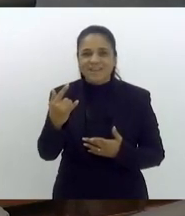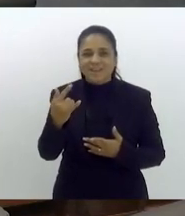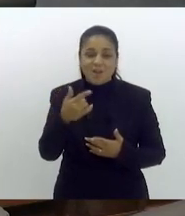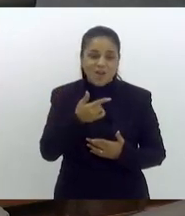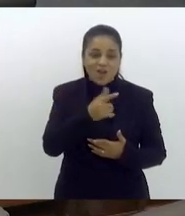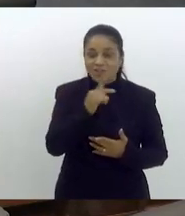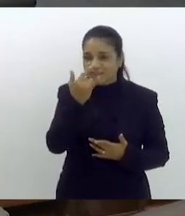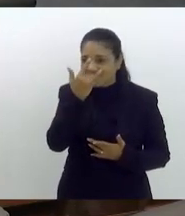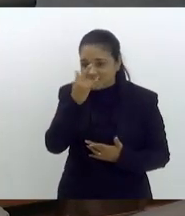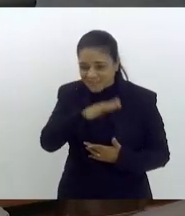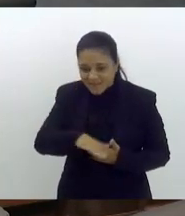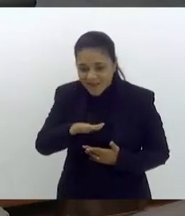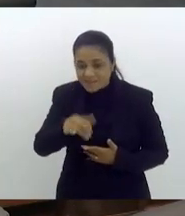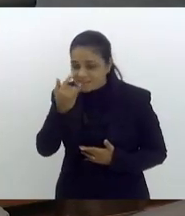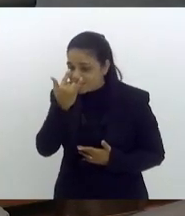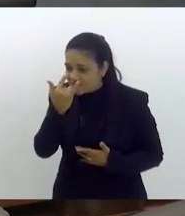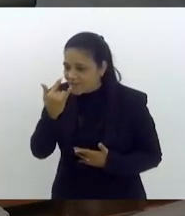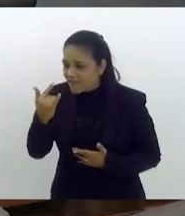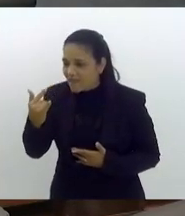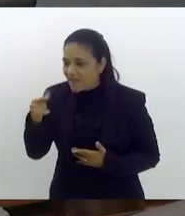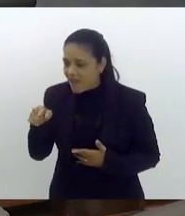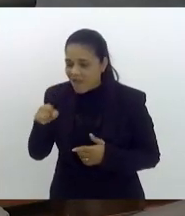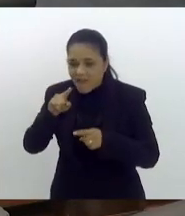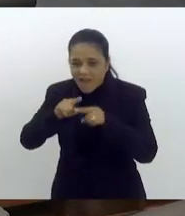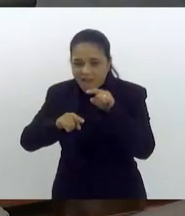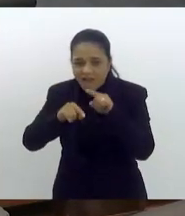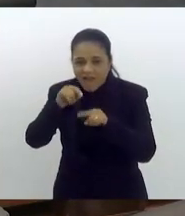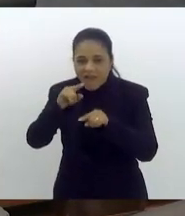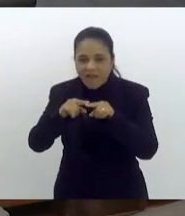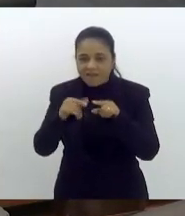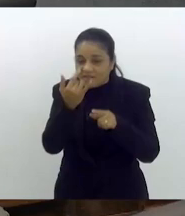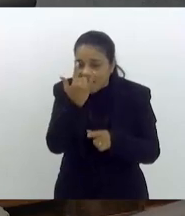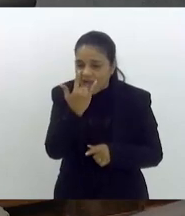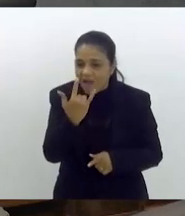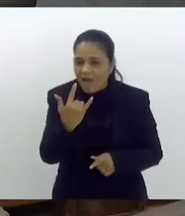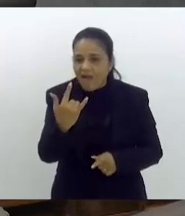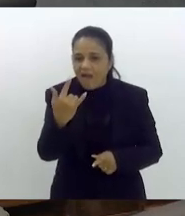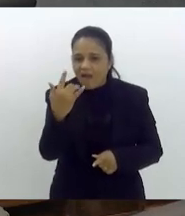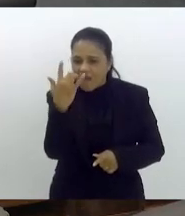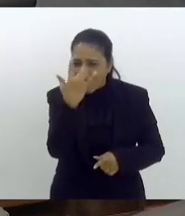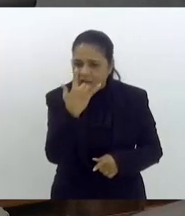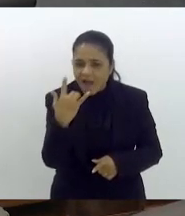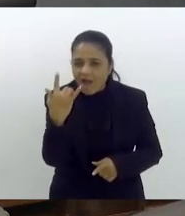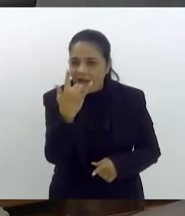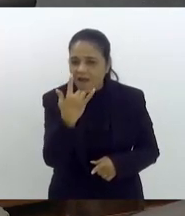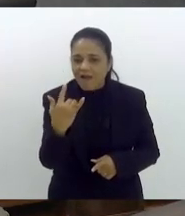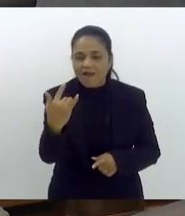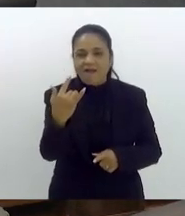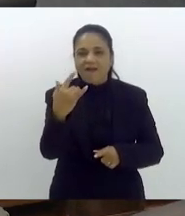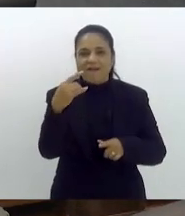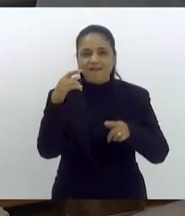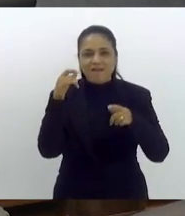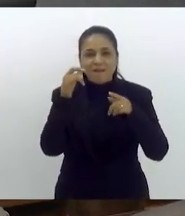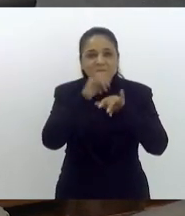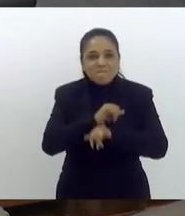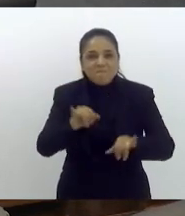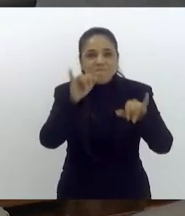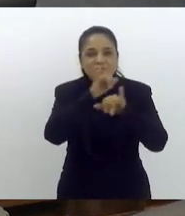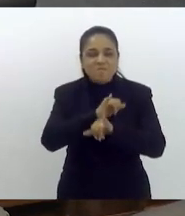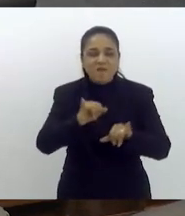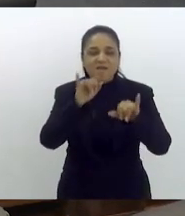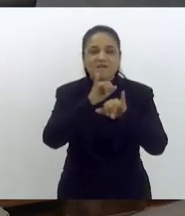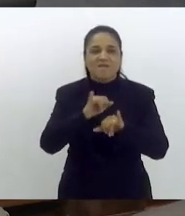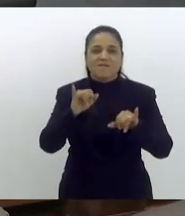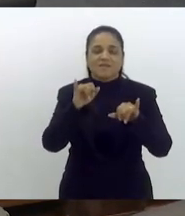está ali ver aquele produto aquele encanta existe toda propaganda toda publicidade também